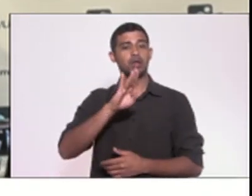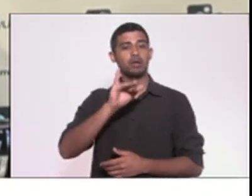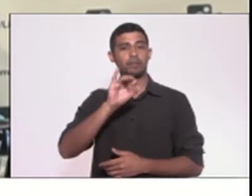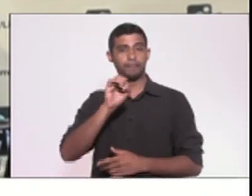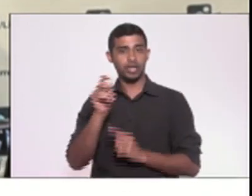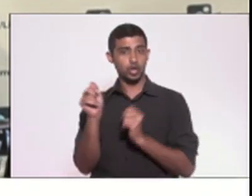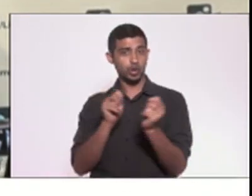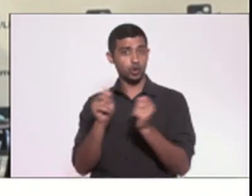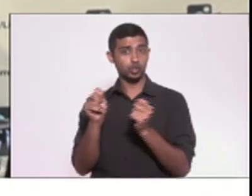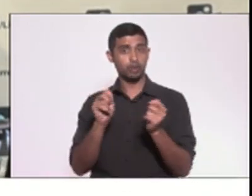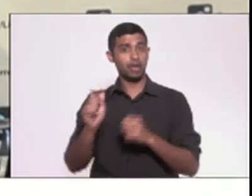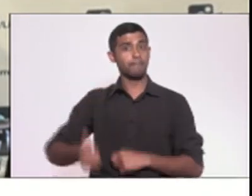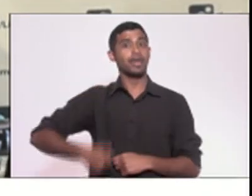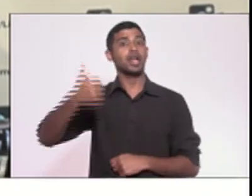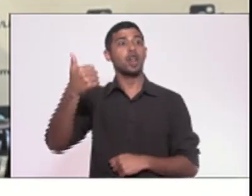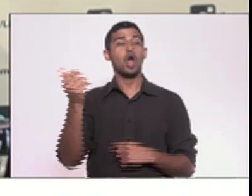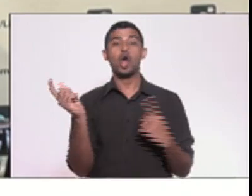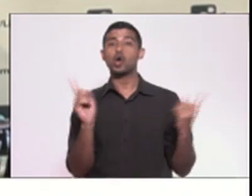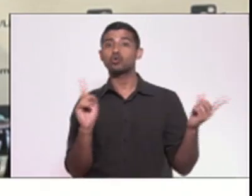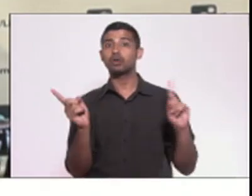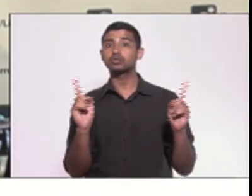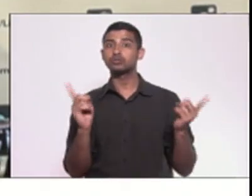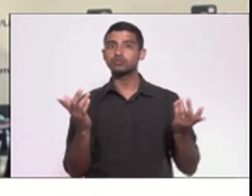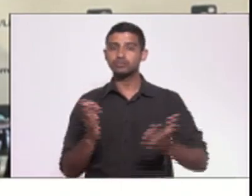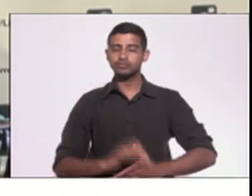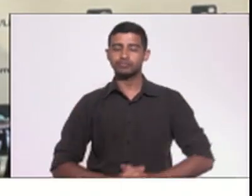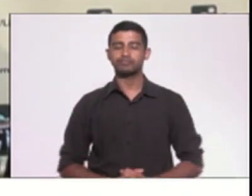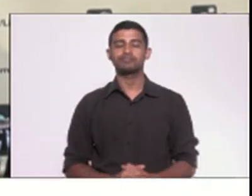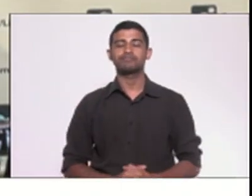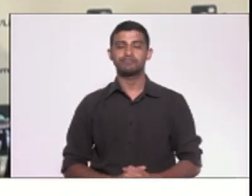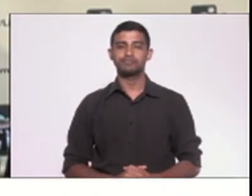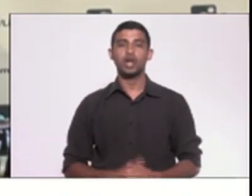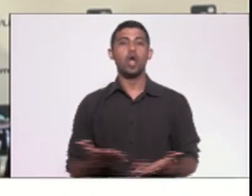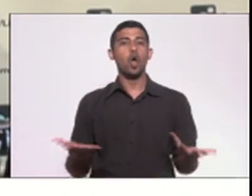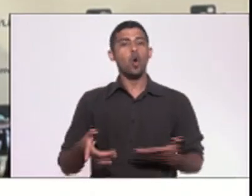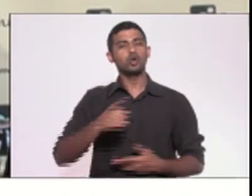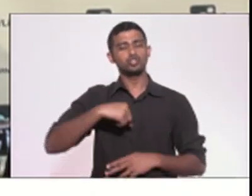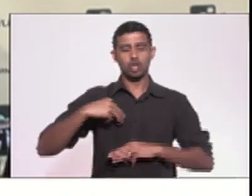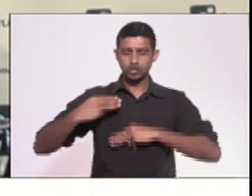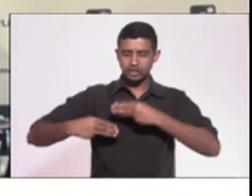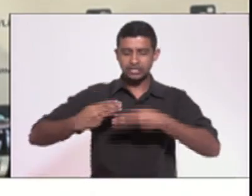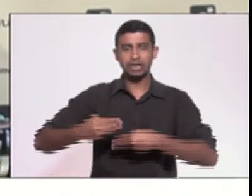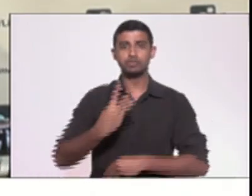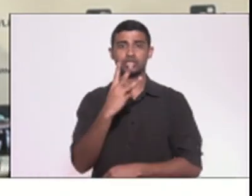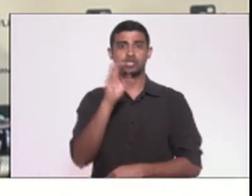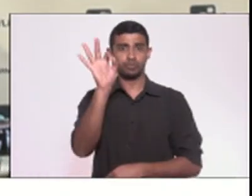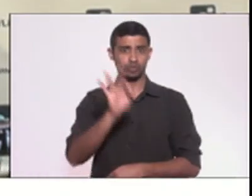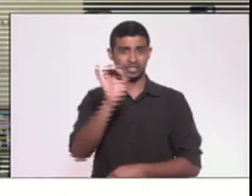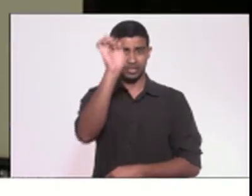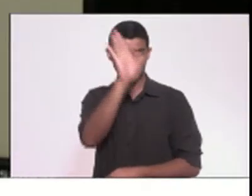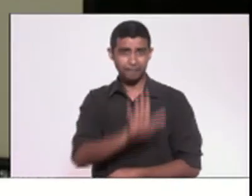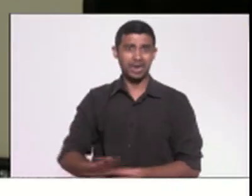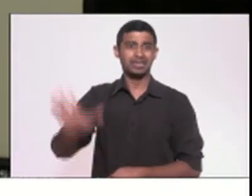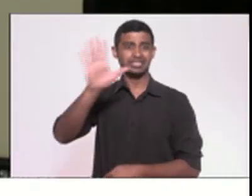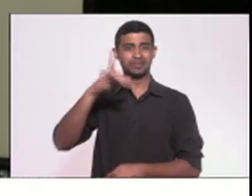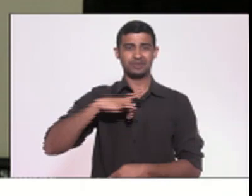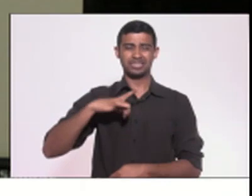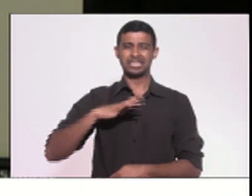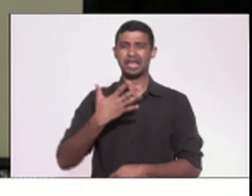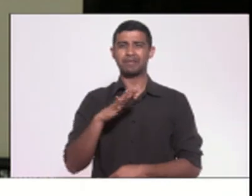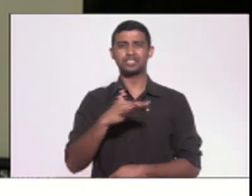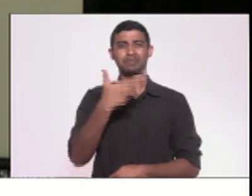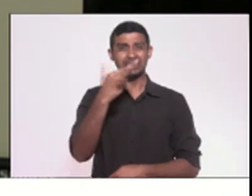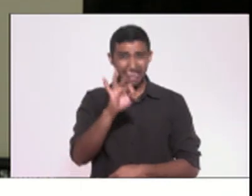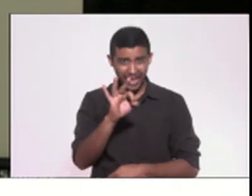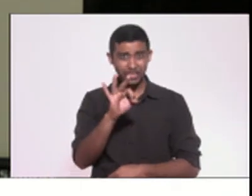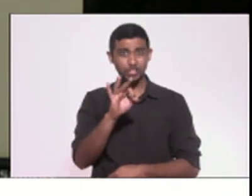bioeconomia para nossas ações, né? Hoje nós reciclamos 3% em todo o Brasil e movimentamos cerca de 10